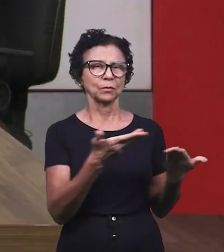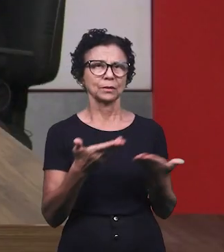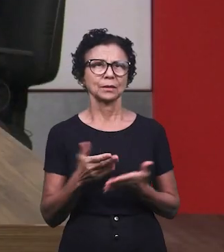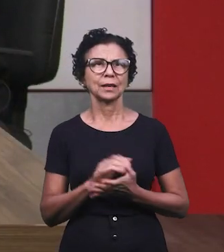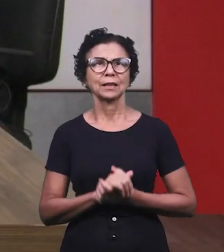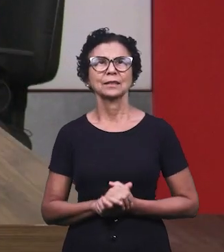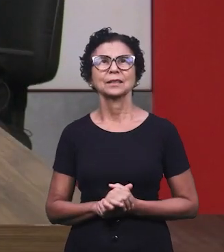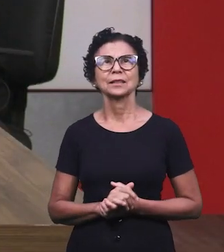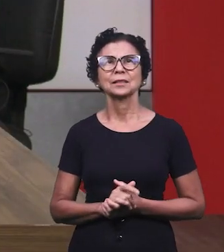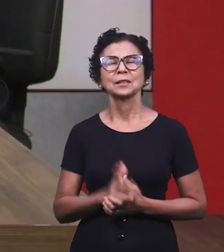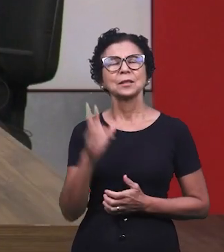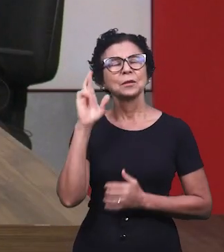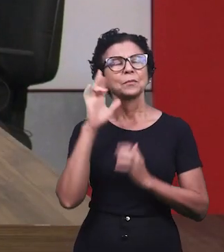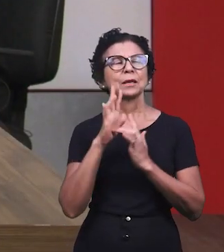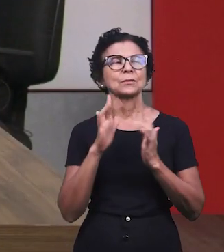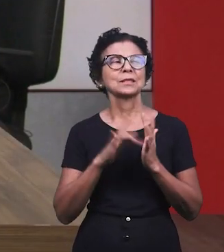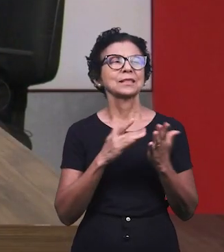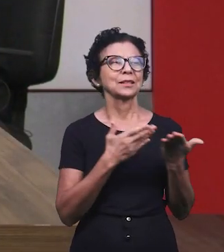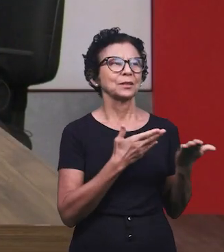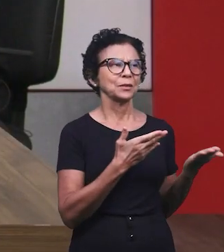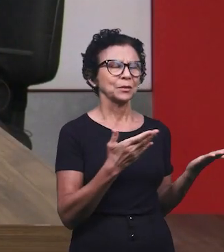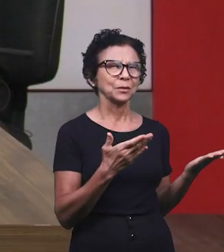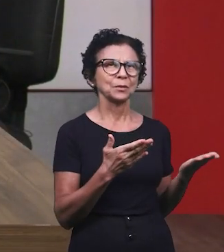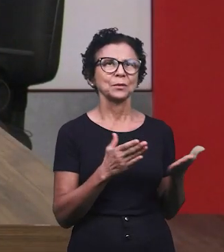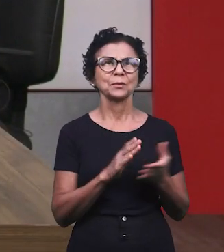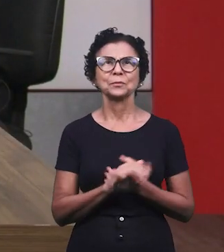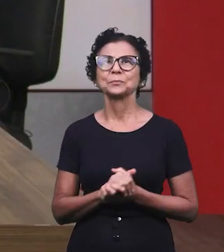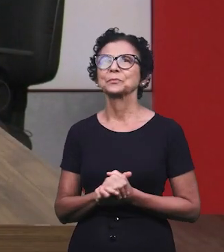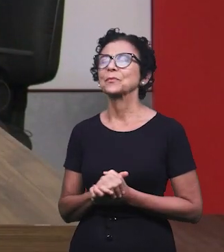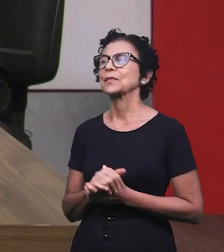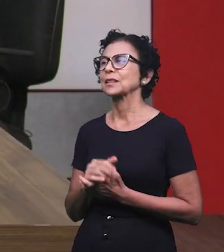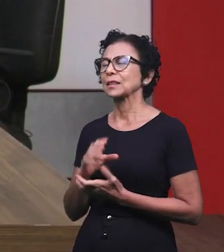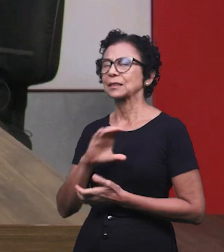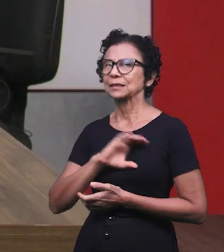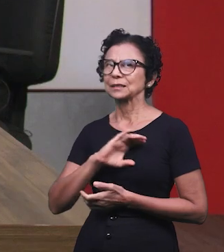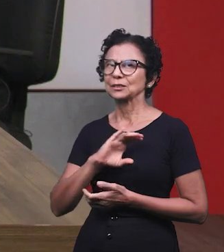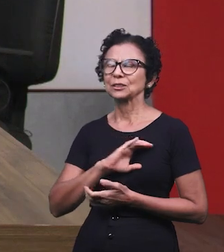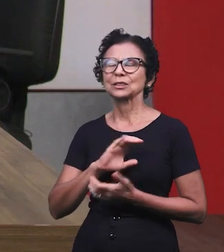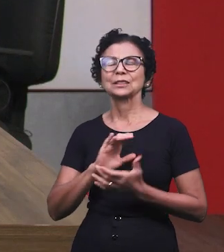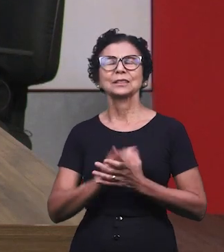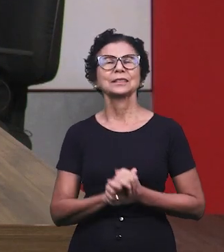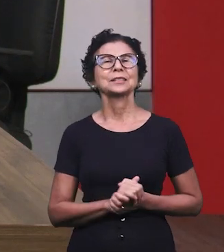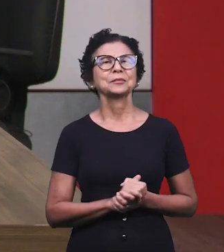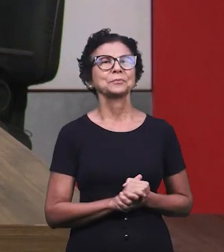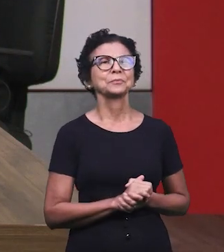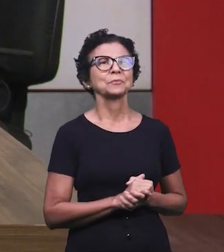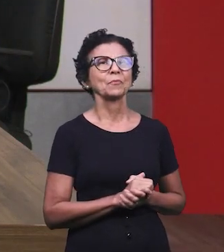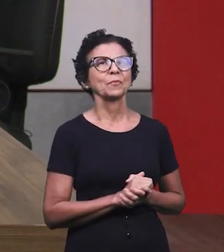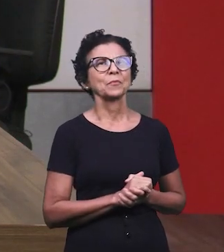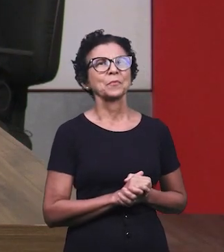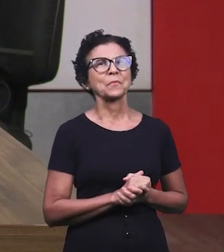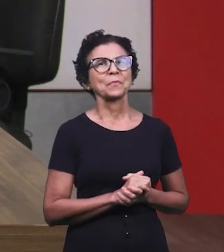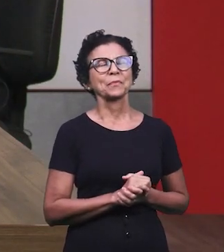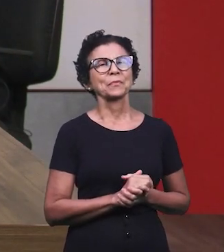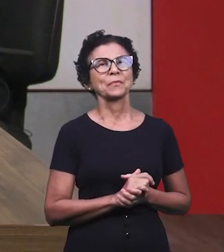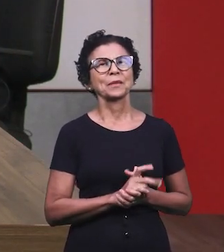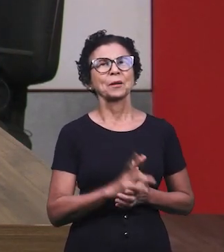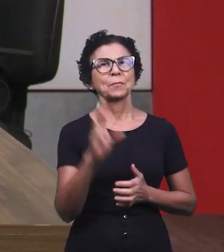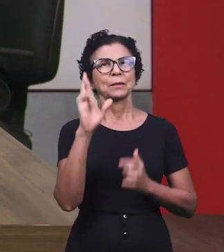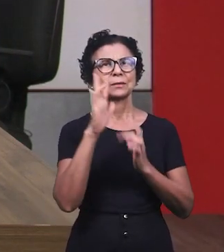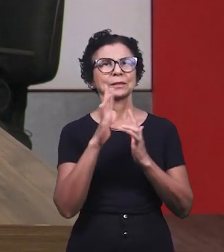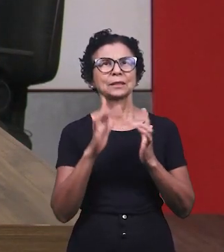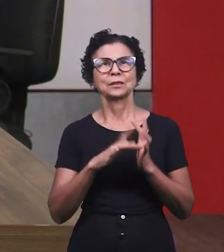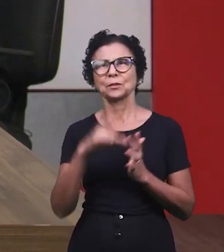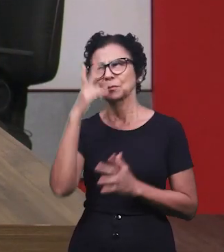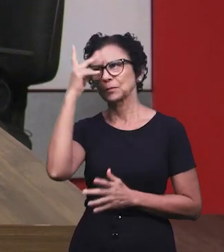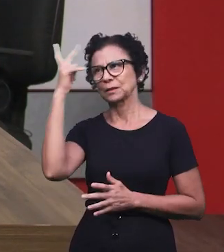Vanessa. Vanessa, paz do Senhor. Paz do Senhor, Priscila. Paz do Senhor, Cidinha. Paz do Senhor. Paz do Senhor a todos os irmãos. Cidinha, paz do Senhor. Paz